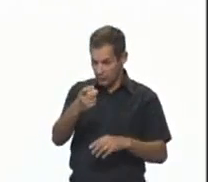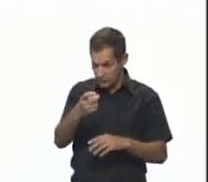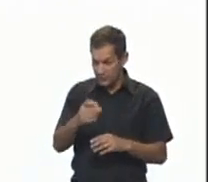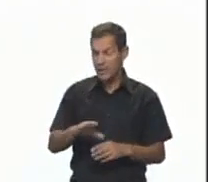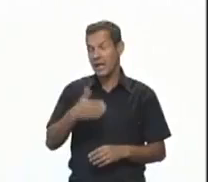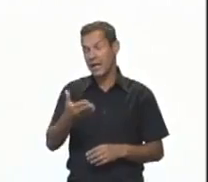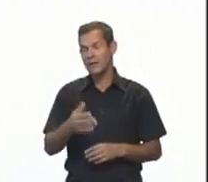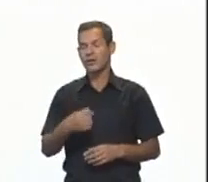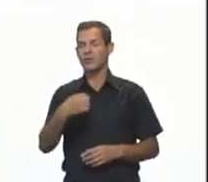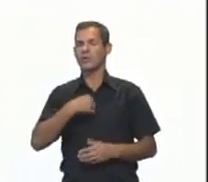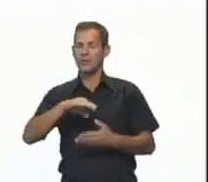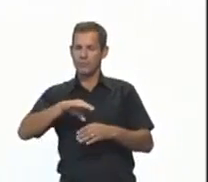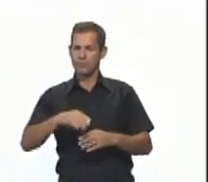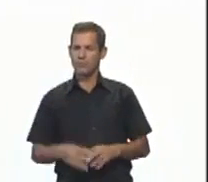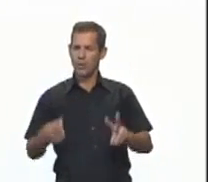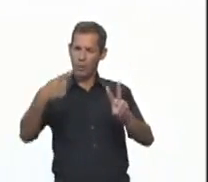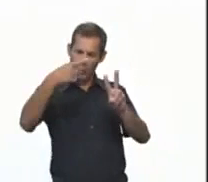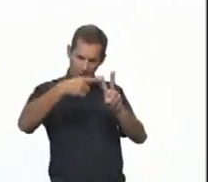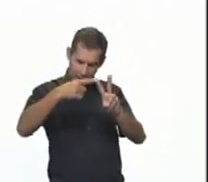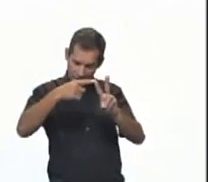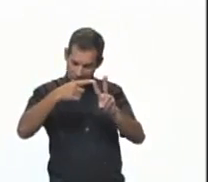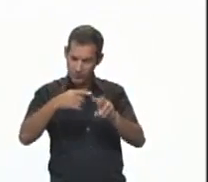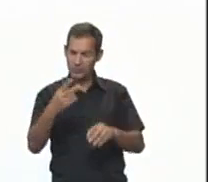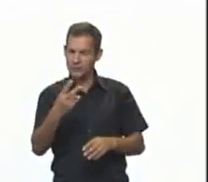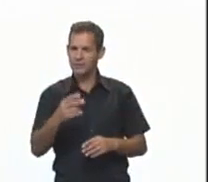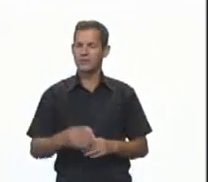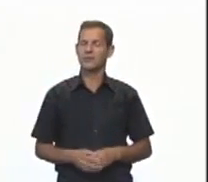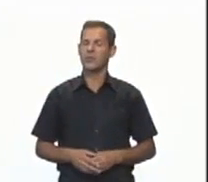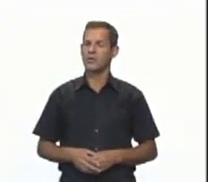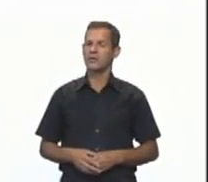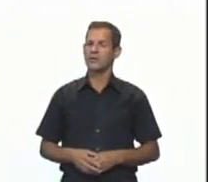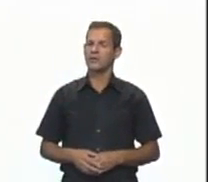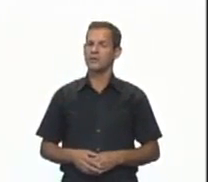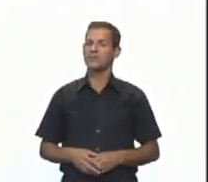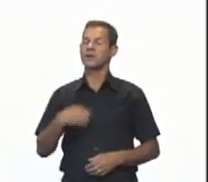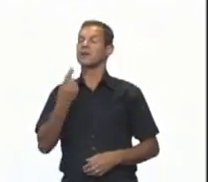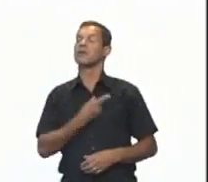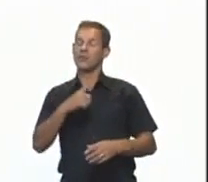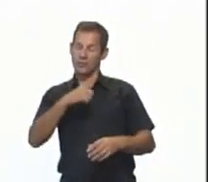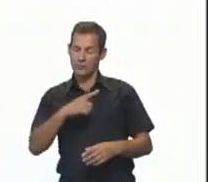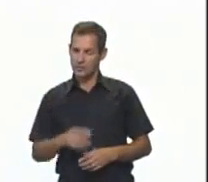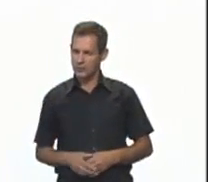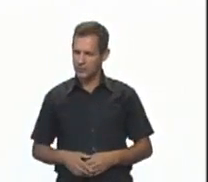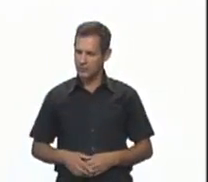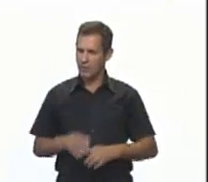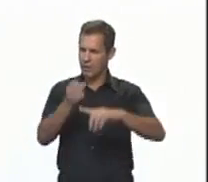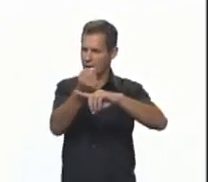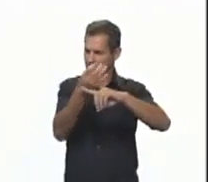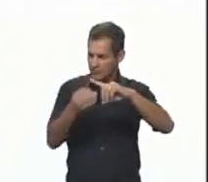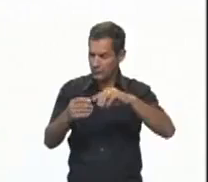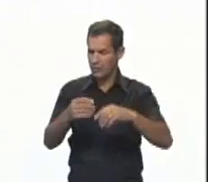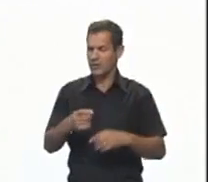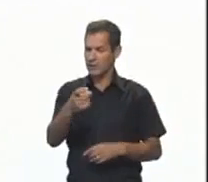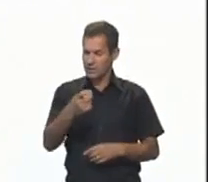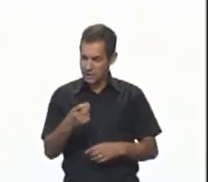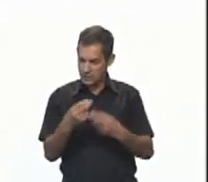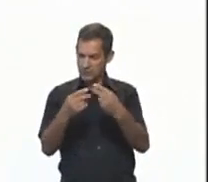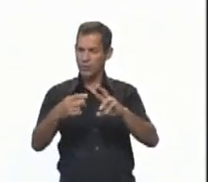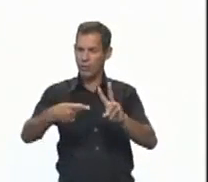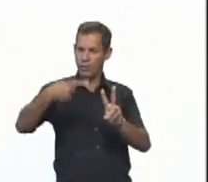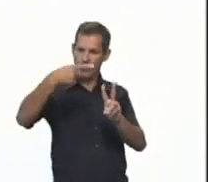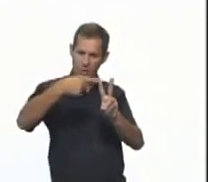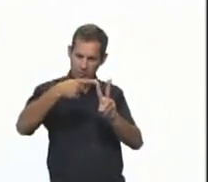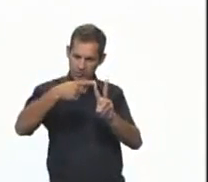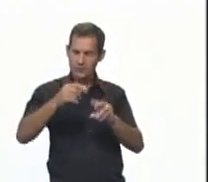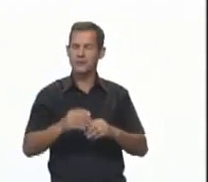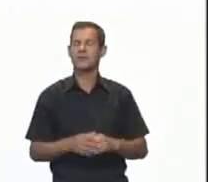x. Então, eu tiro a raiz quadrada de ambos os lados da igualdade e a gente chega na seguinte função. X igual a raiz